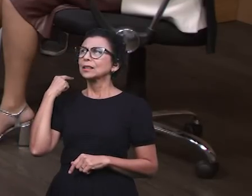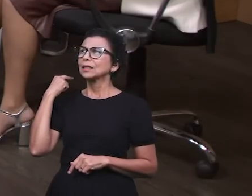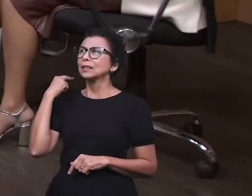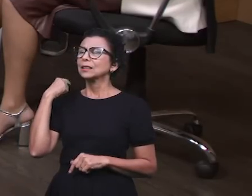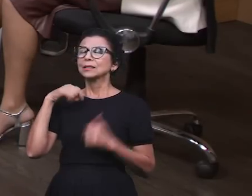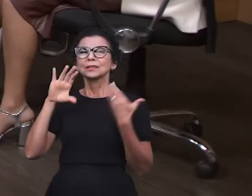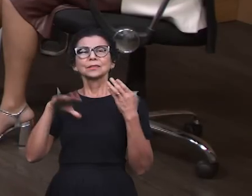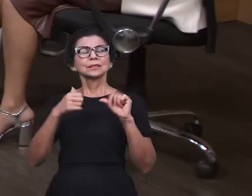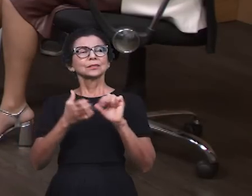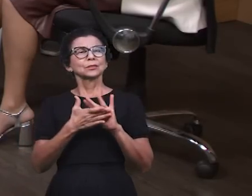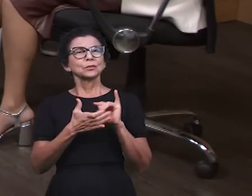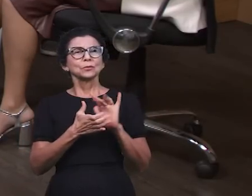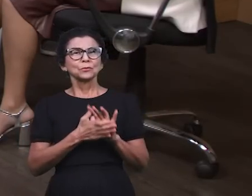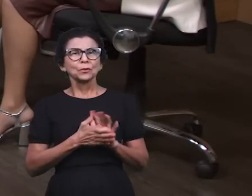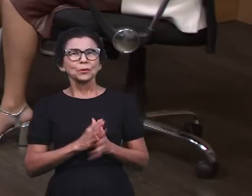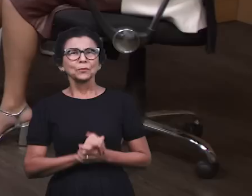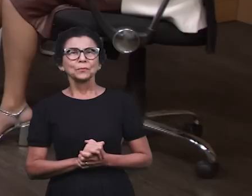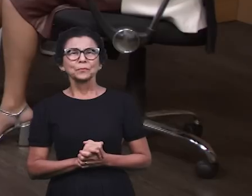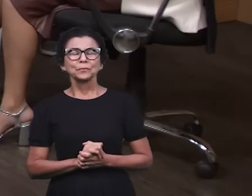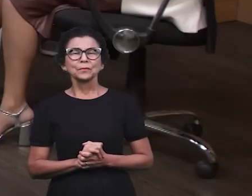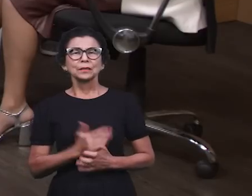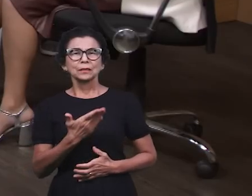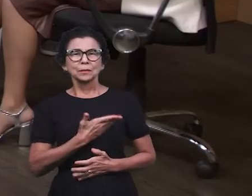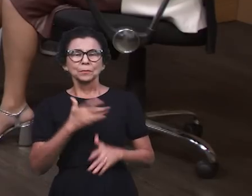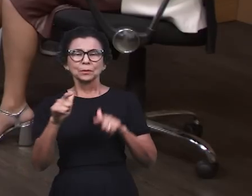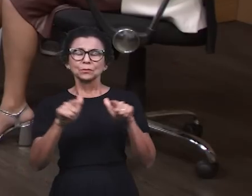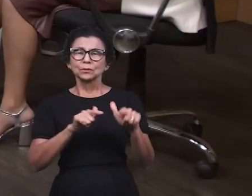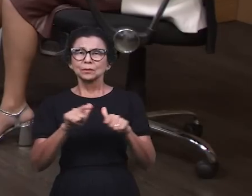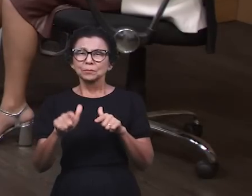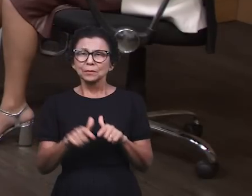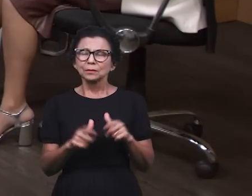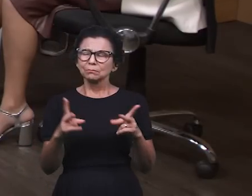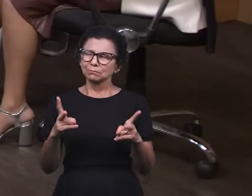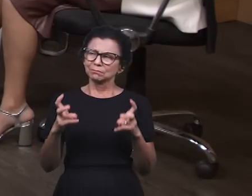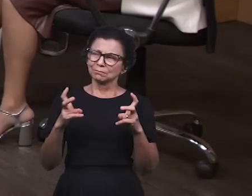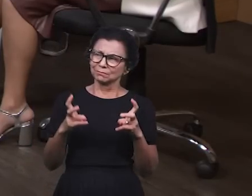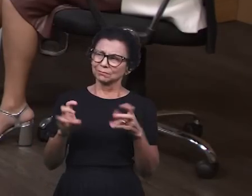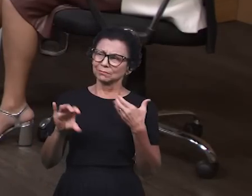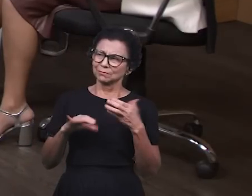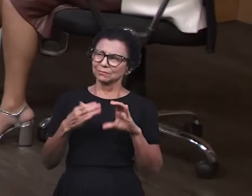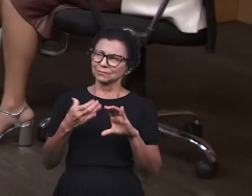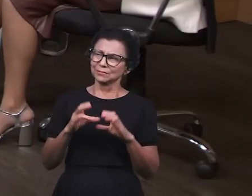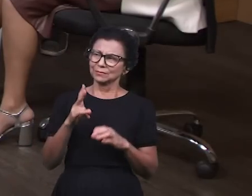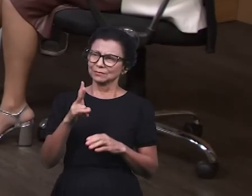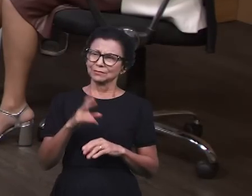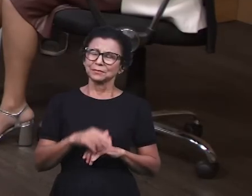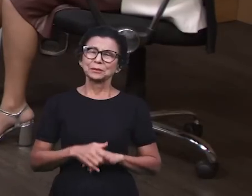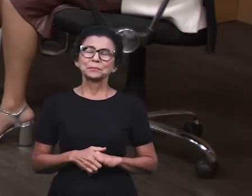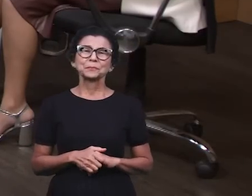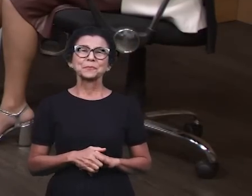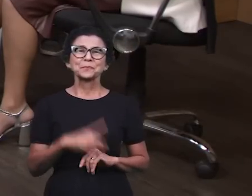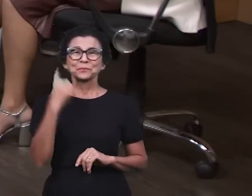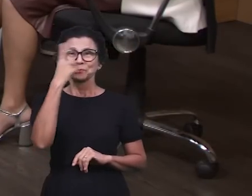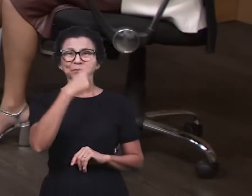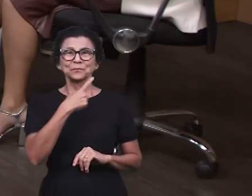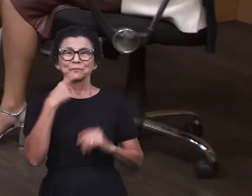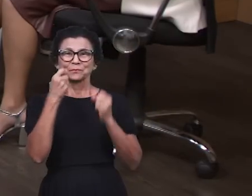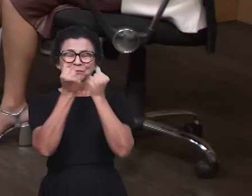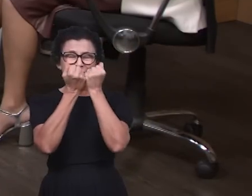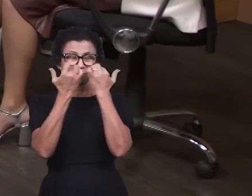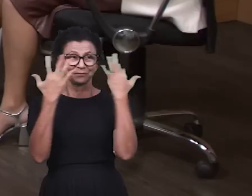trabalho veem isso, né? Veem que há uma diferença. O louvor, ele faz com que o